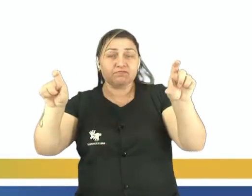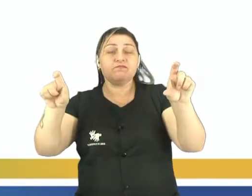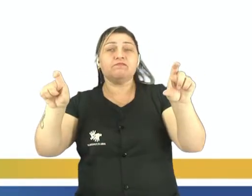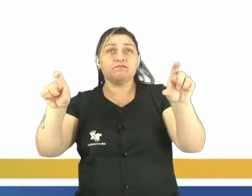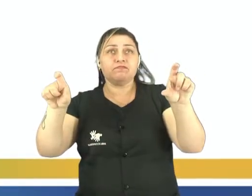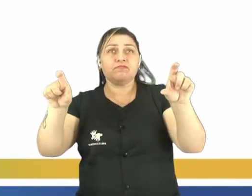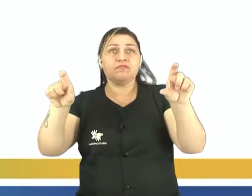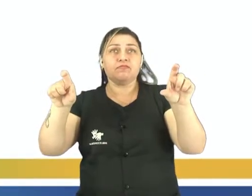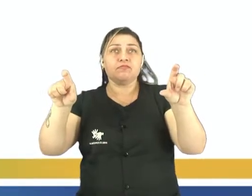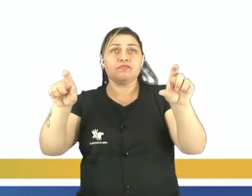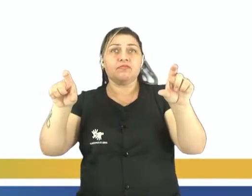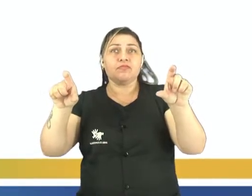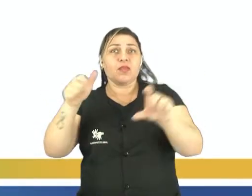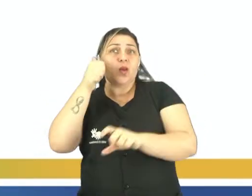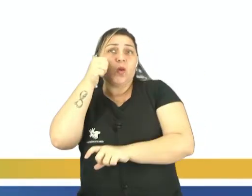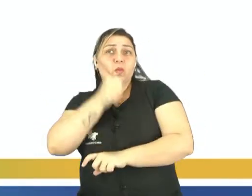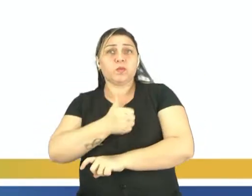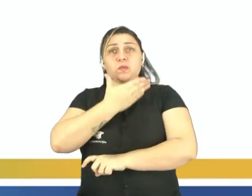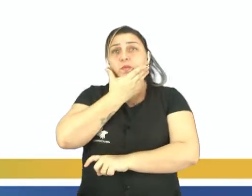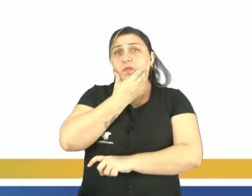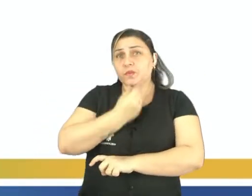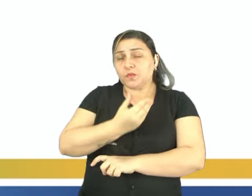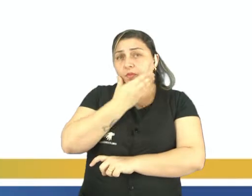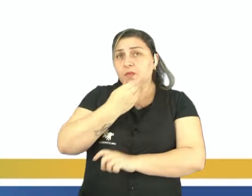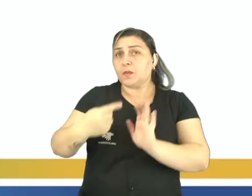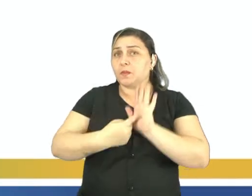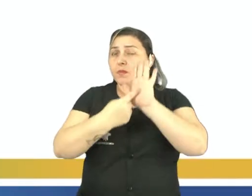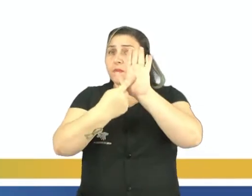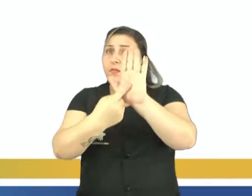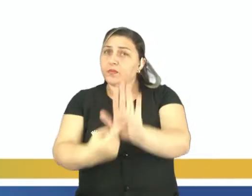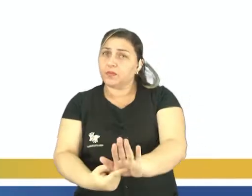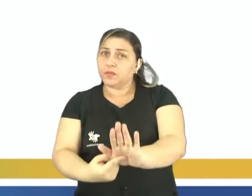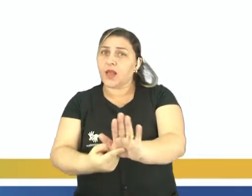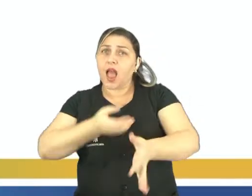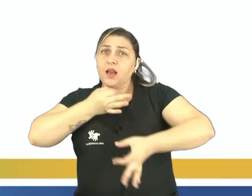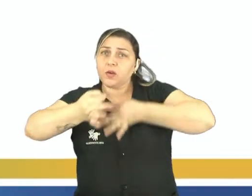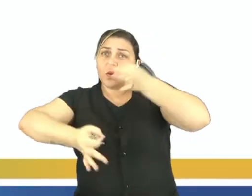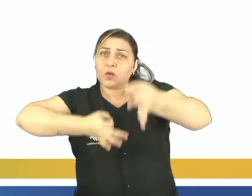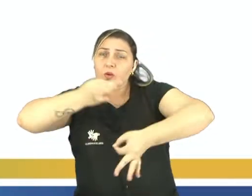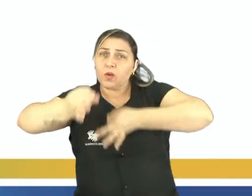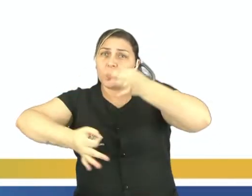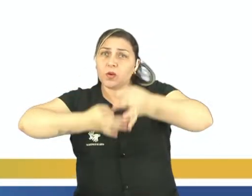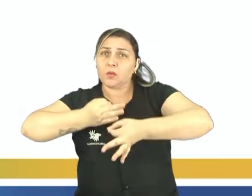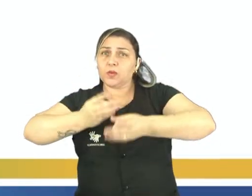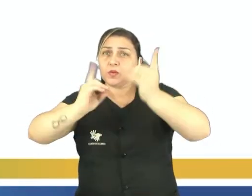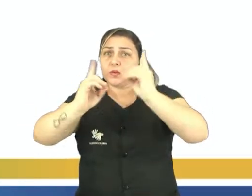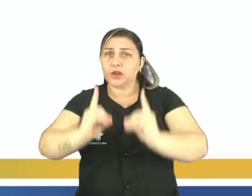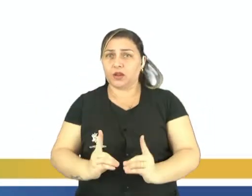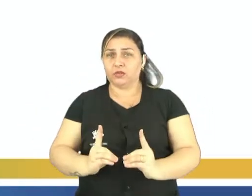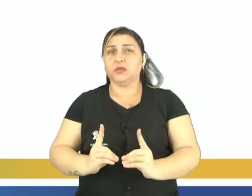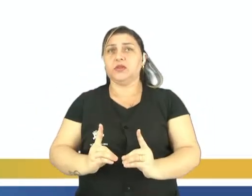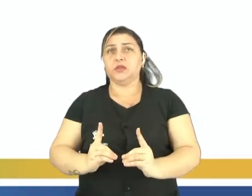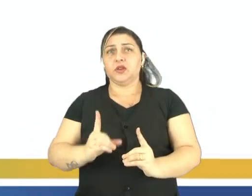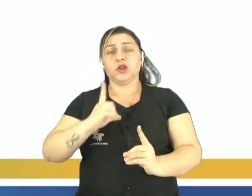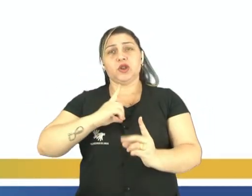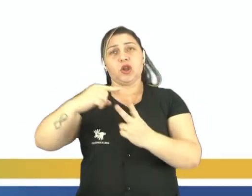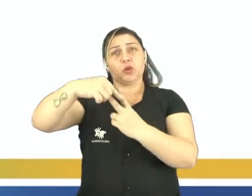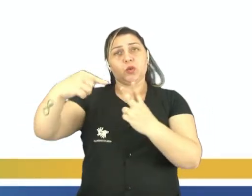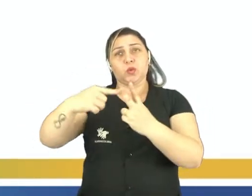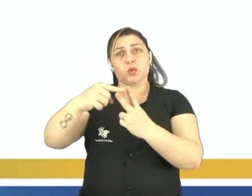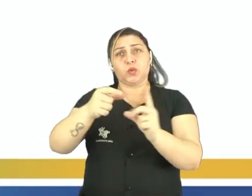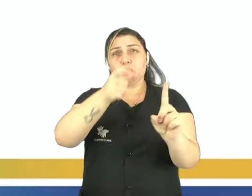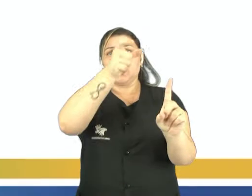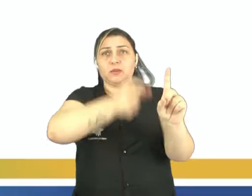tira diz assim: senhoras e senhores, apresentamos argumento dos deuses. Ali nós temos dois